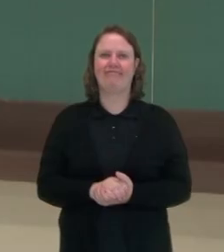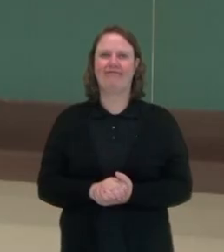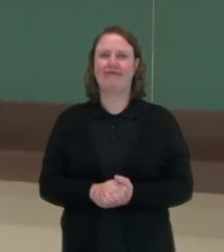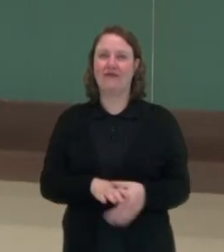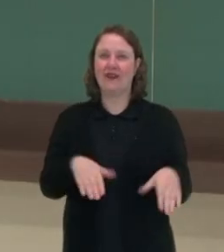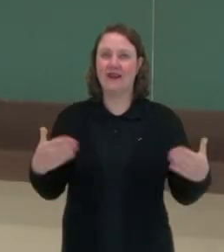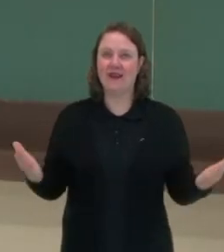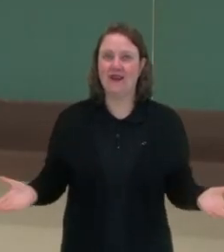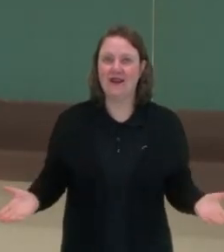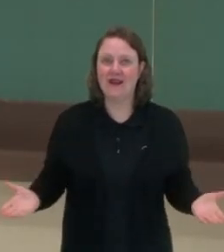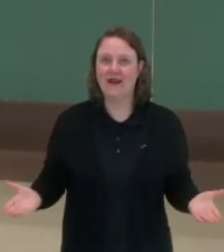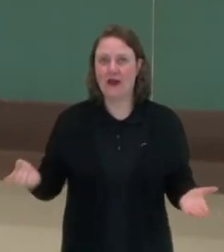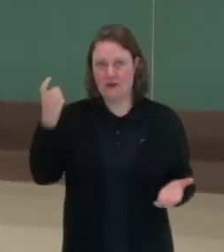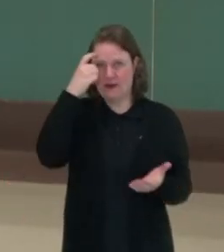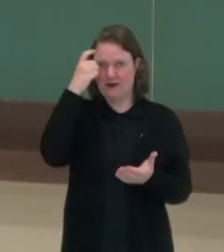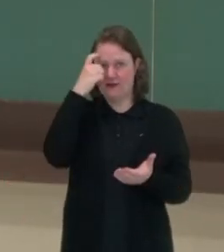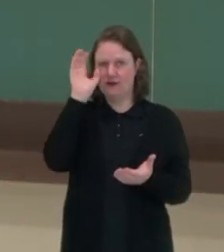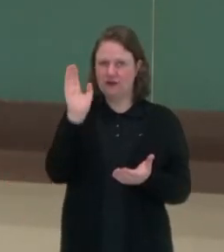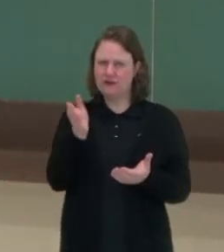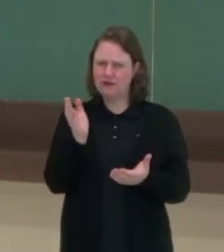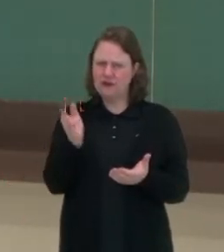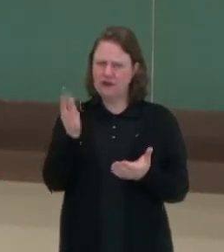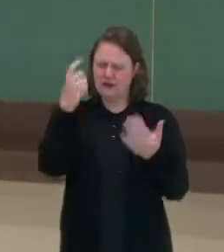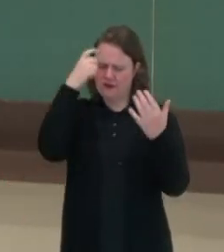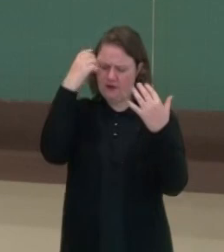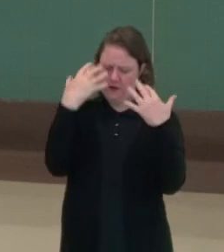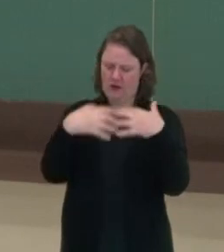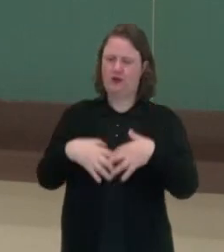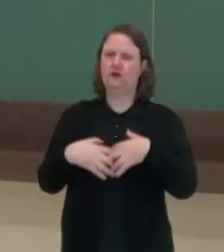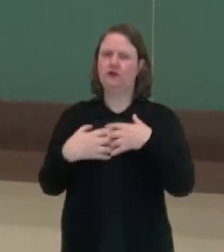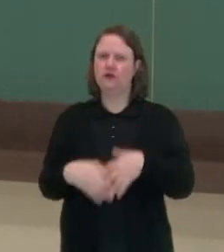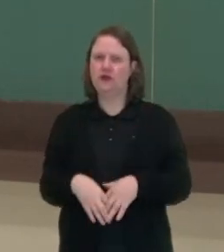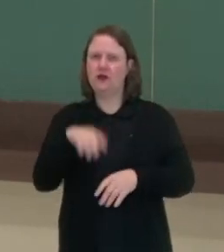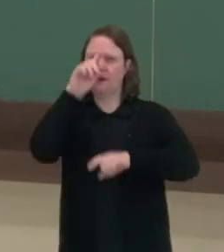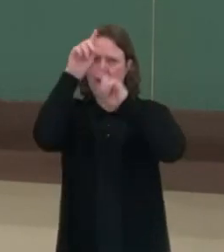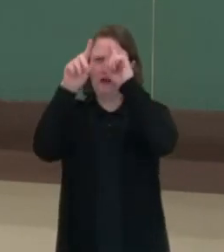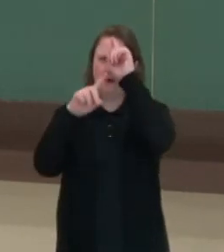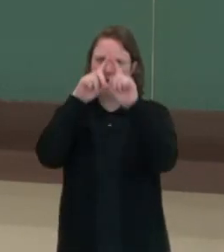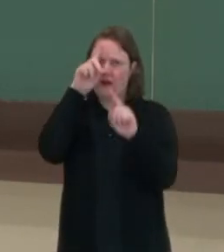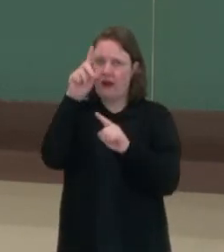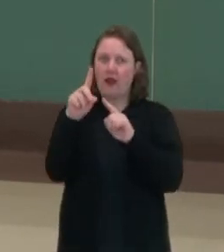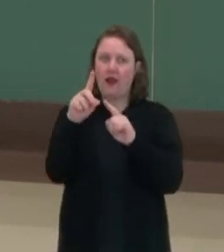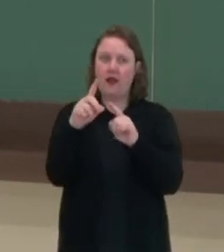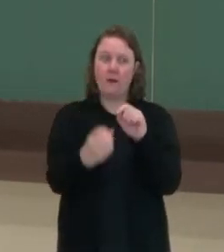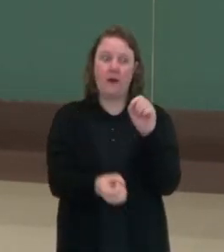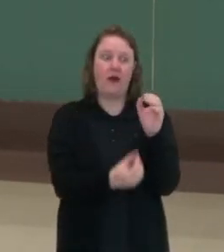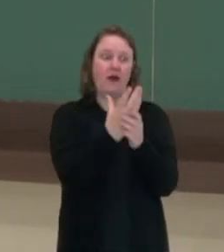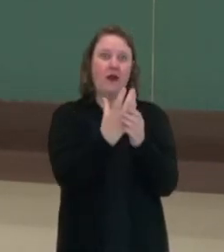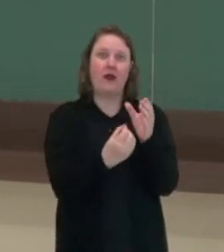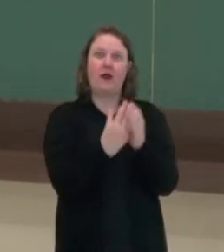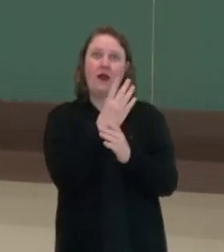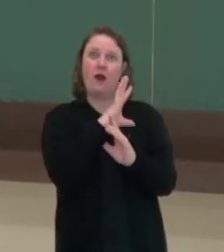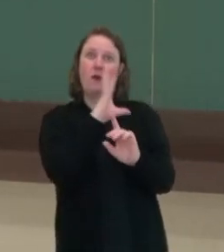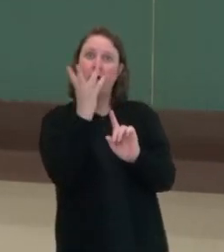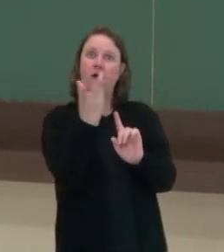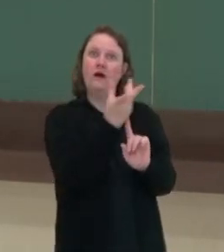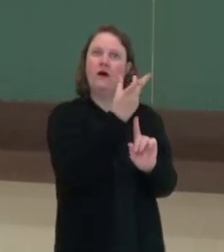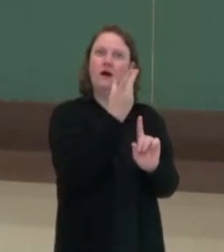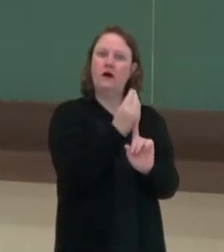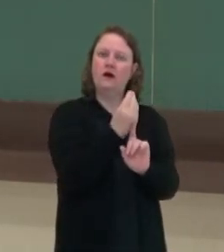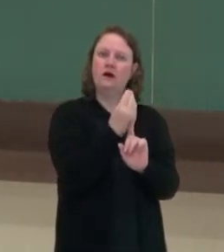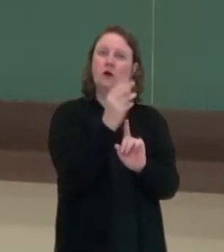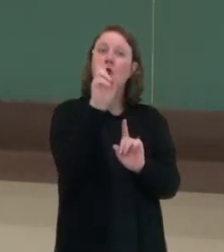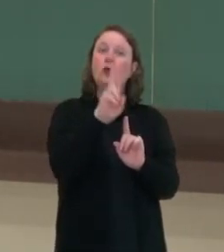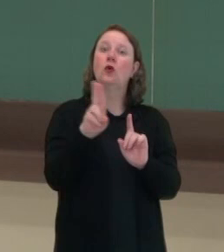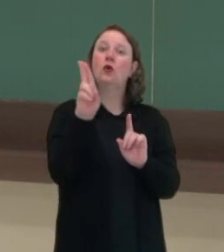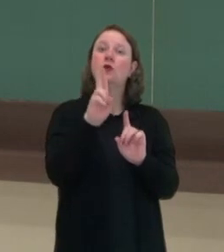E aí, galera, pensou um pouco a respeito? Teve uma ideia para criar uma exposição, uma obra de arte usando o conceito de